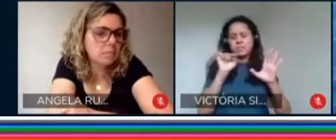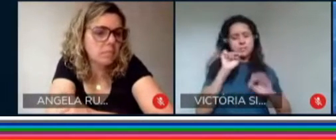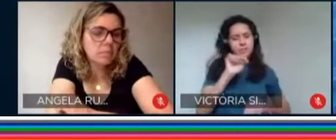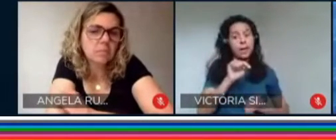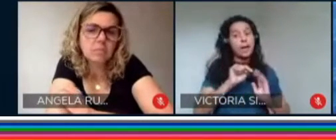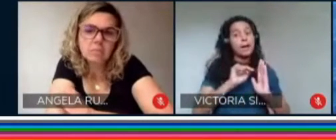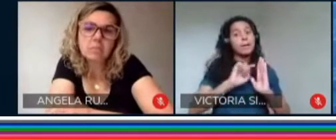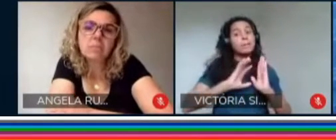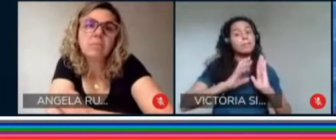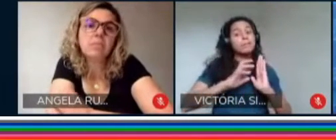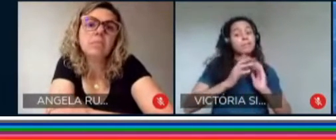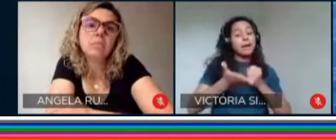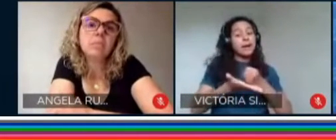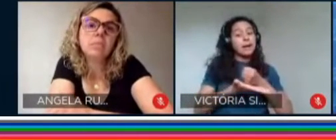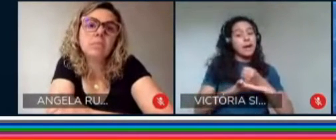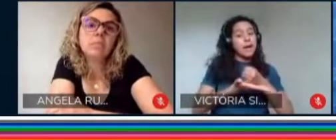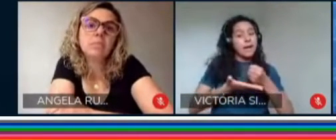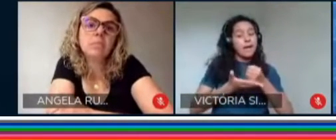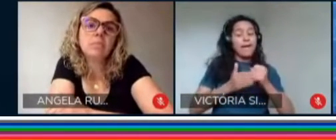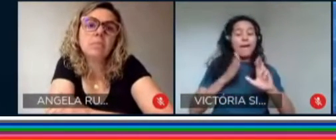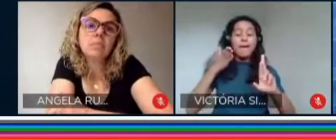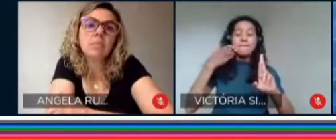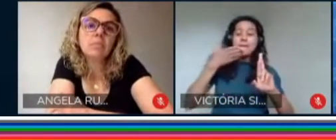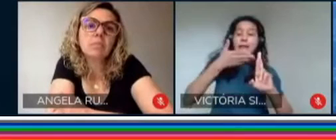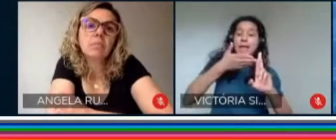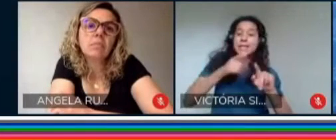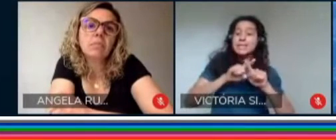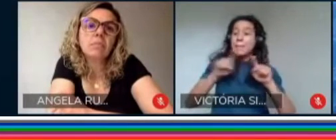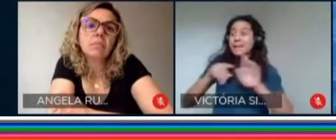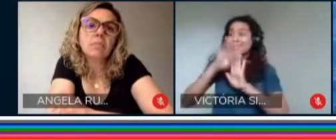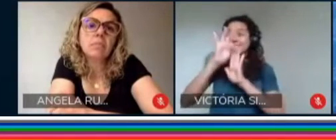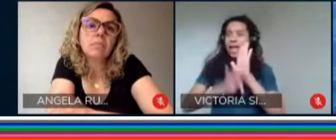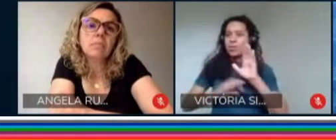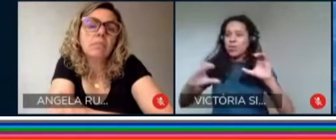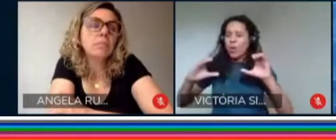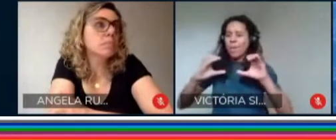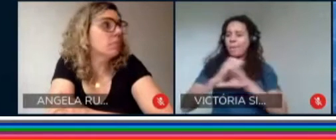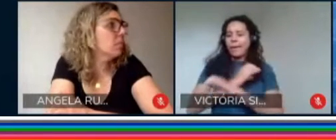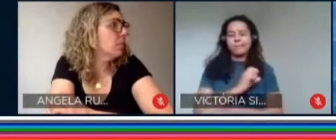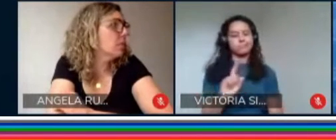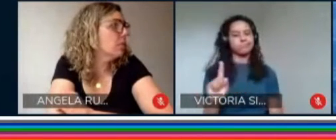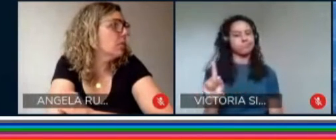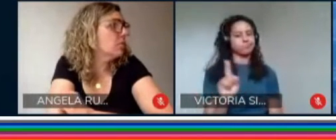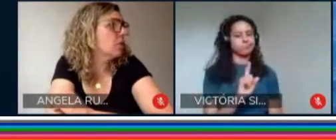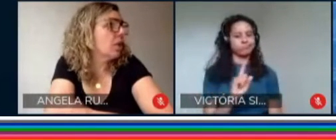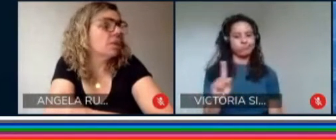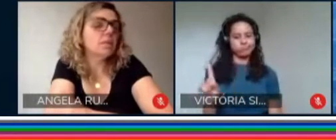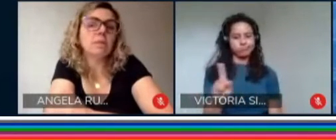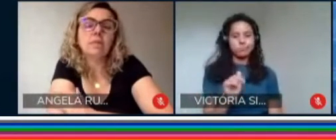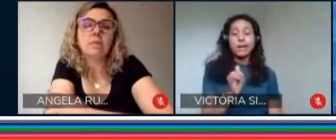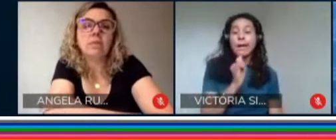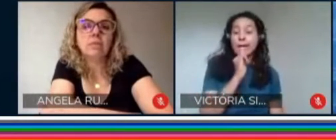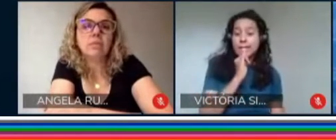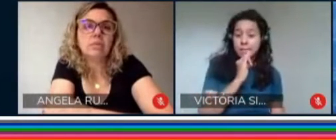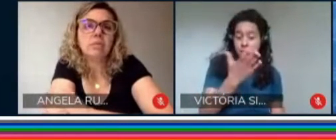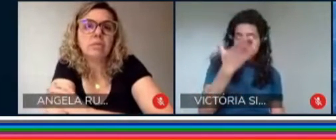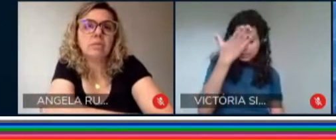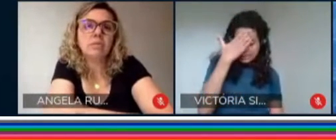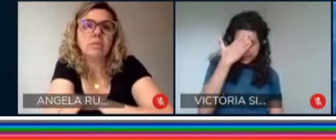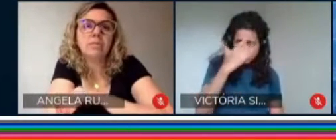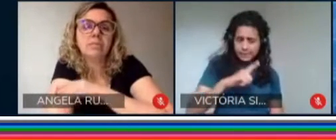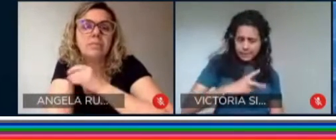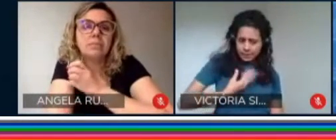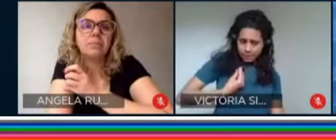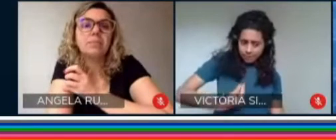são coisas diferentes, né? Na base referencial, eu posso saber que aquilo existe, mas